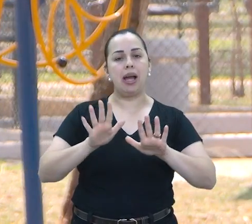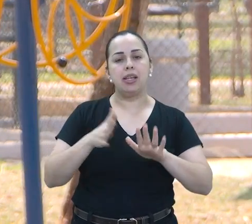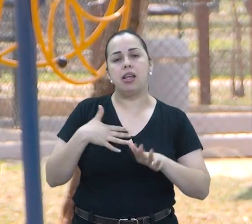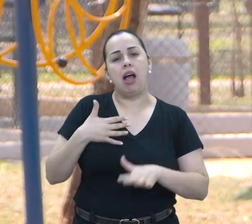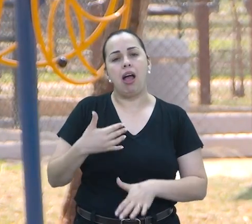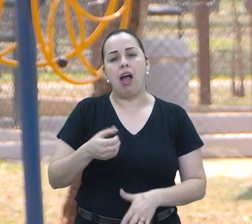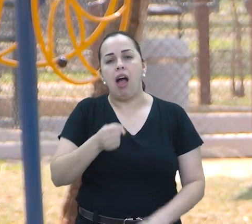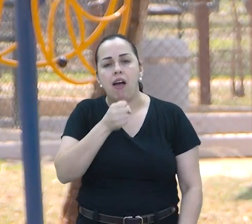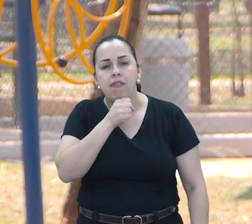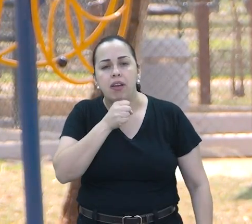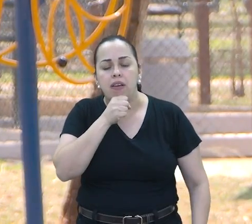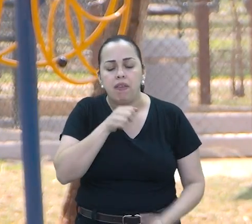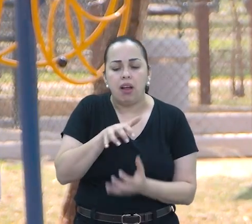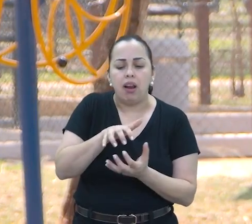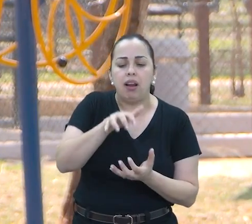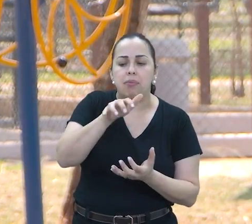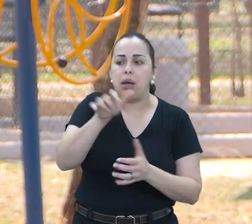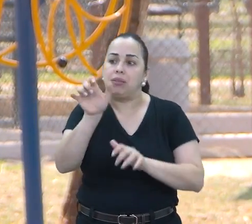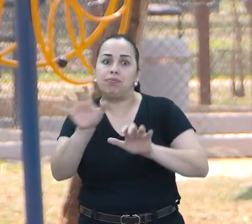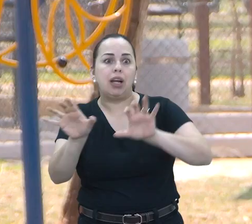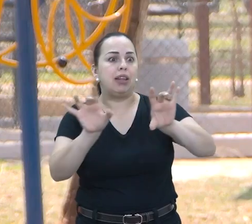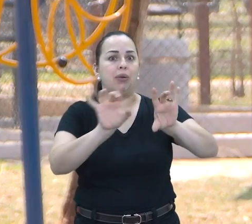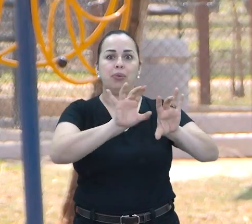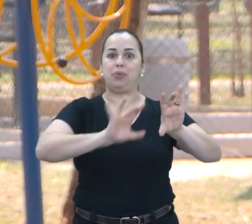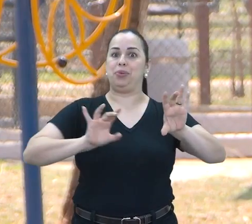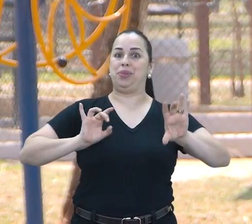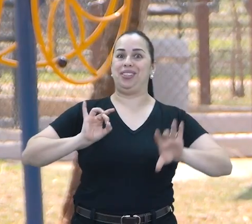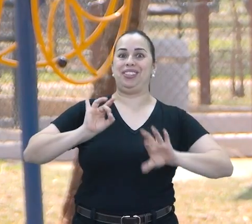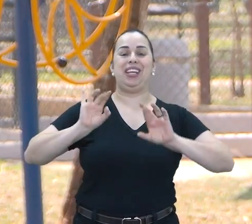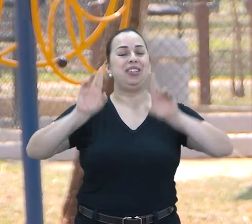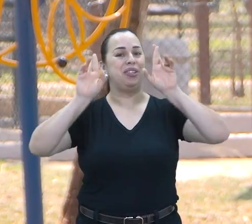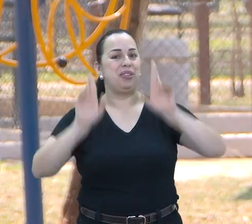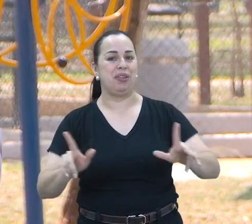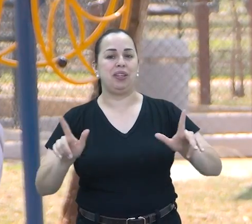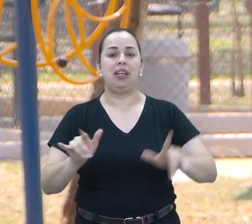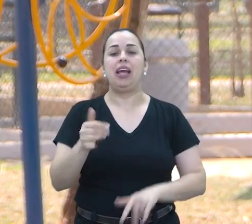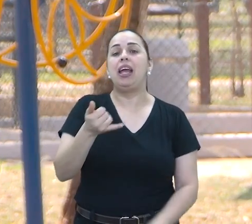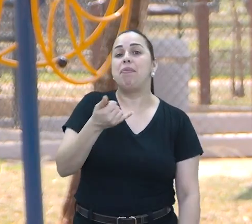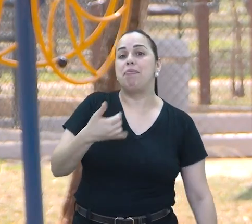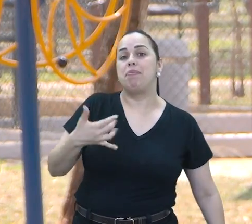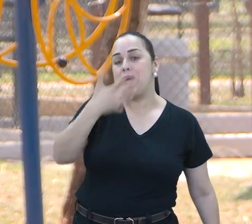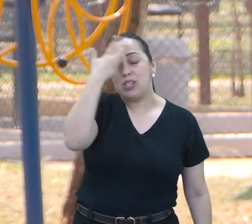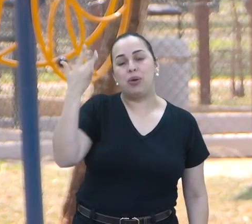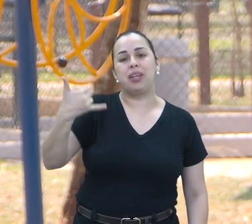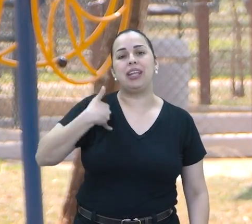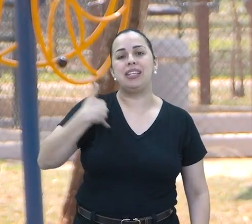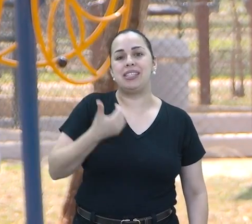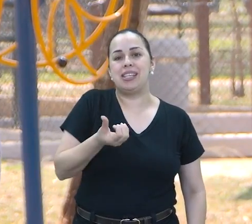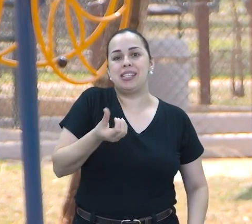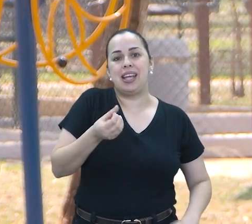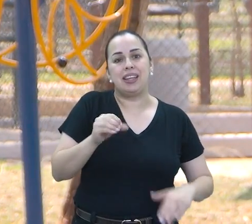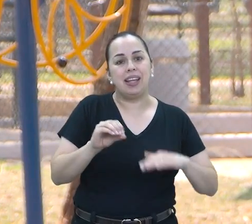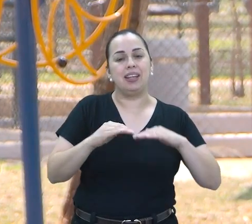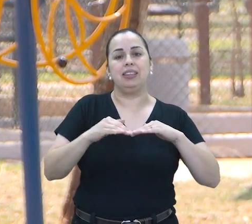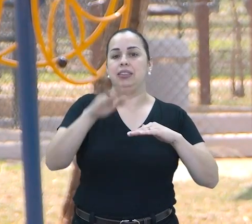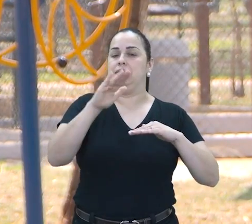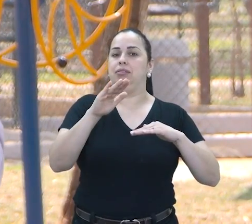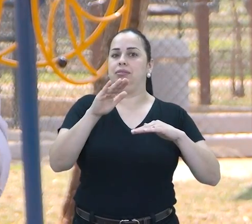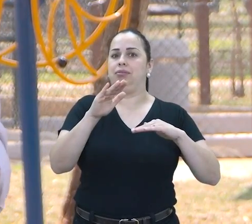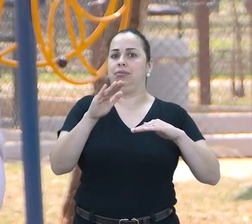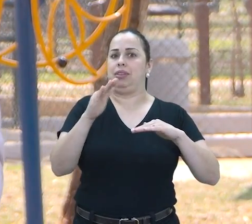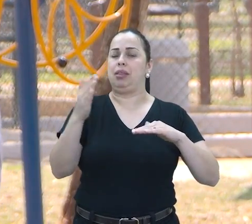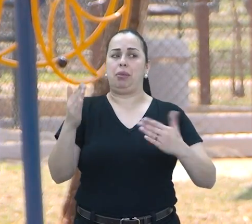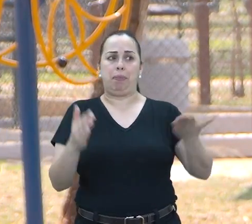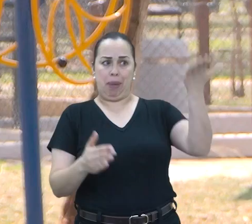quando a velhice começa pode mudar de um indivíduo para o outro. As pessoas com mais de 60 anos, por exemplo, hoje em dia não se